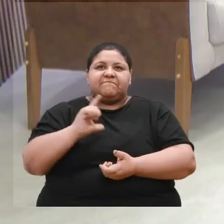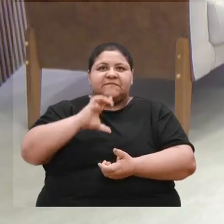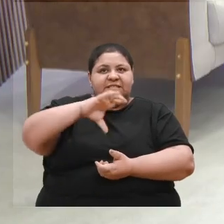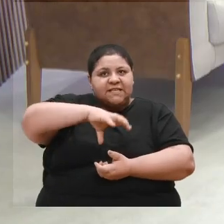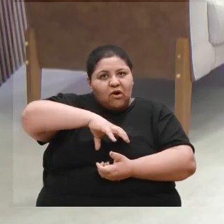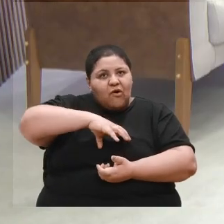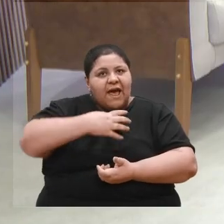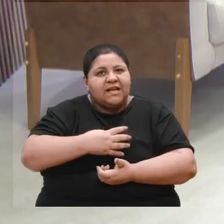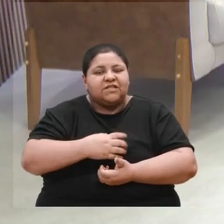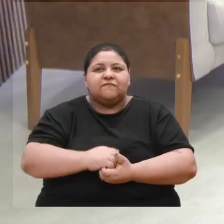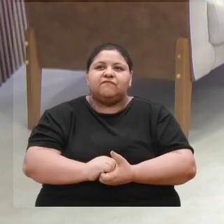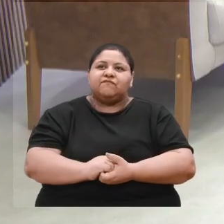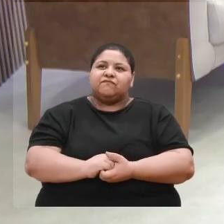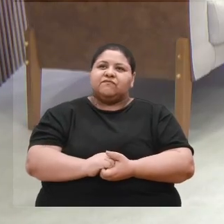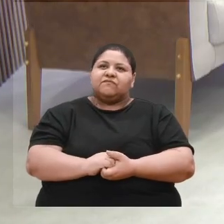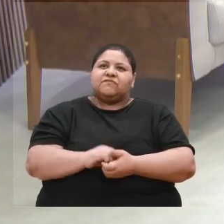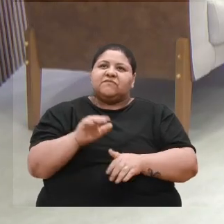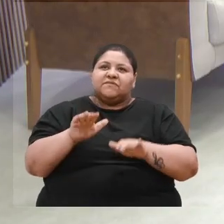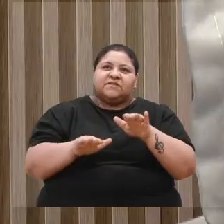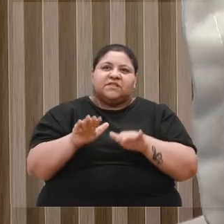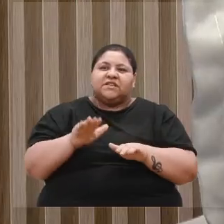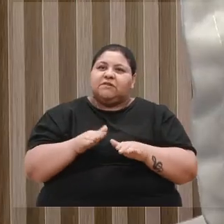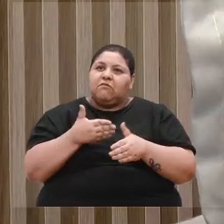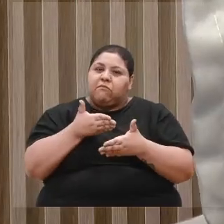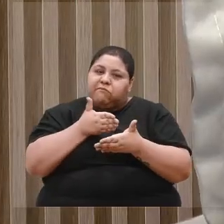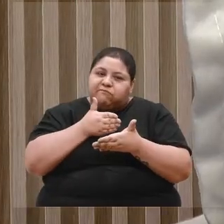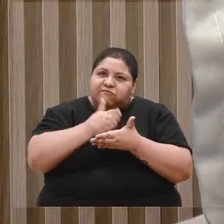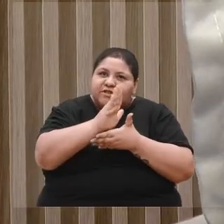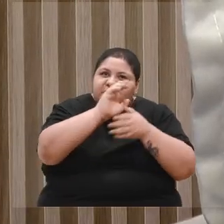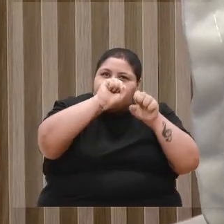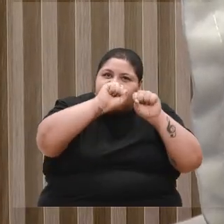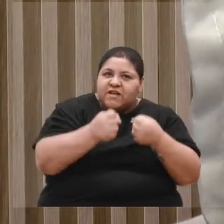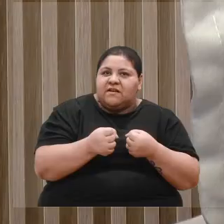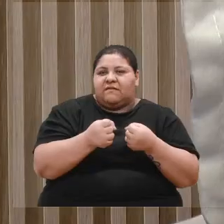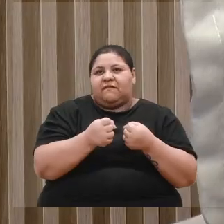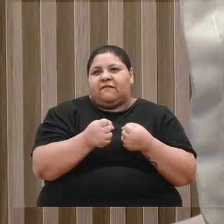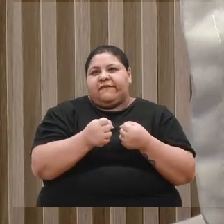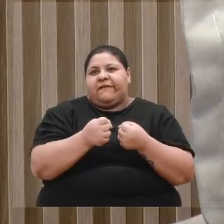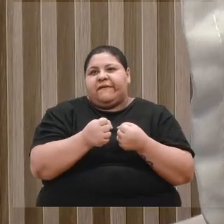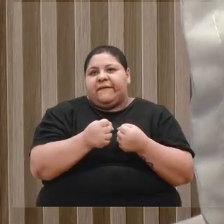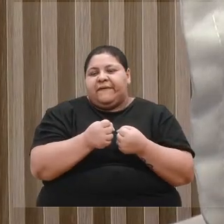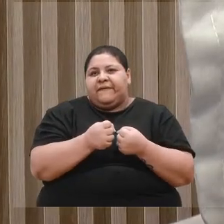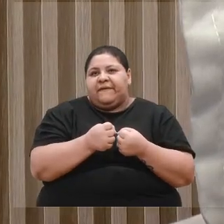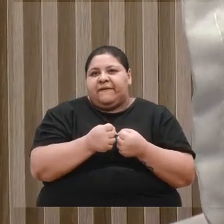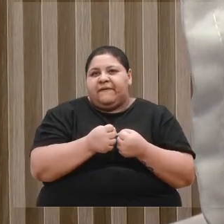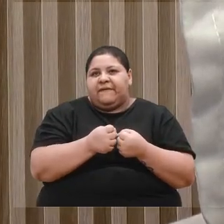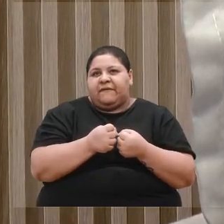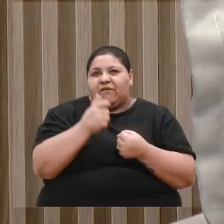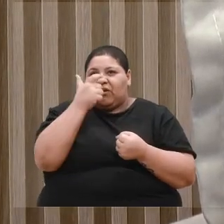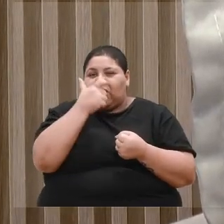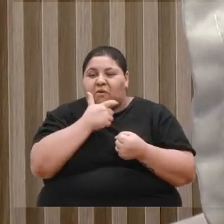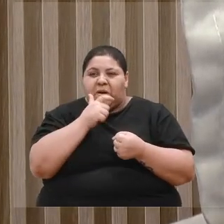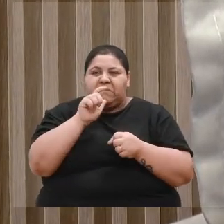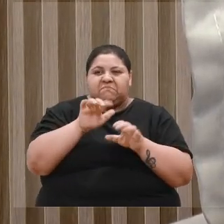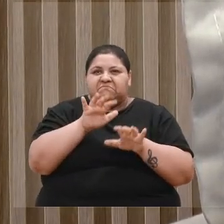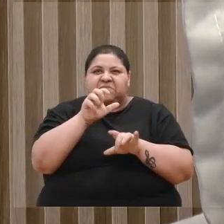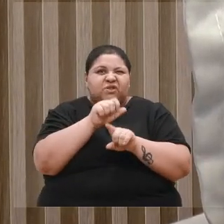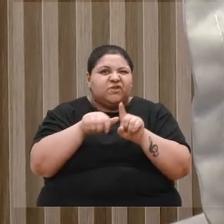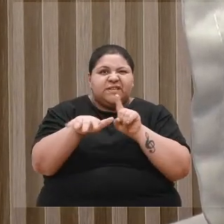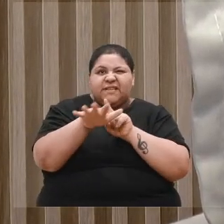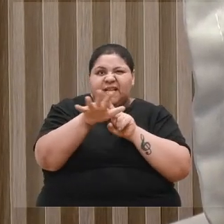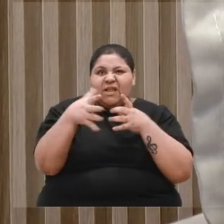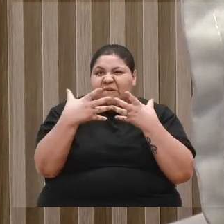ter coragem, né, às vezes de romper com coisas que muitas vezes parece que a sociedade